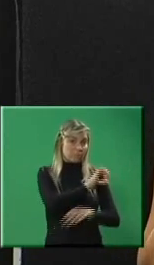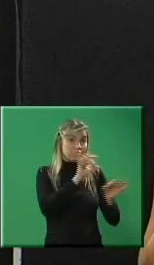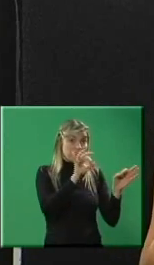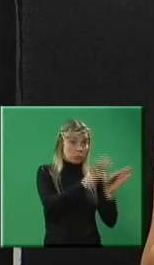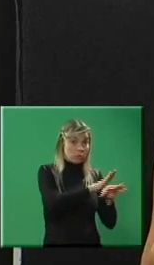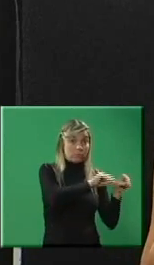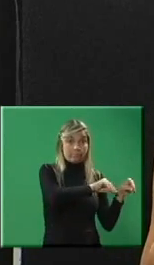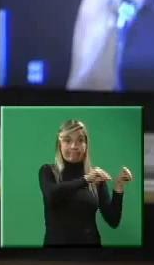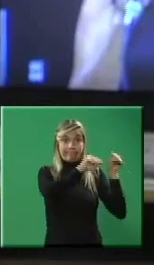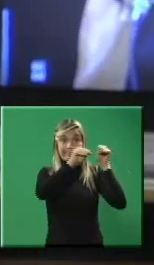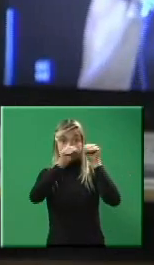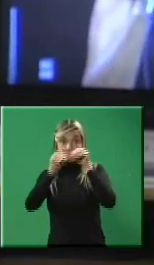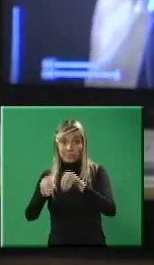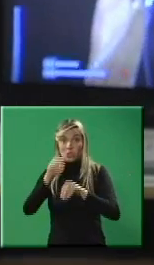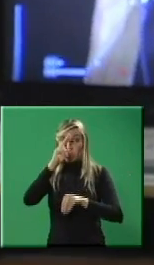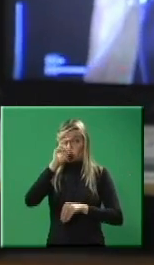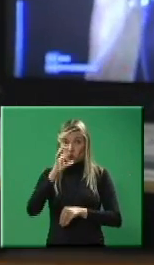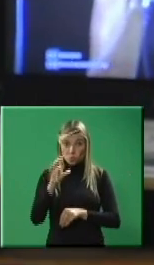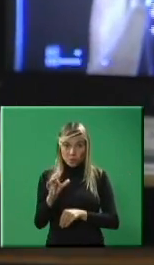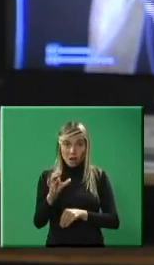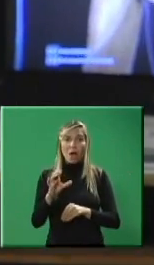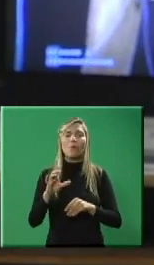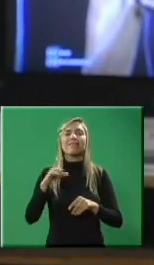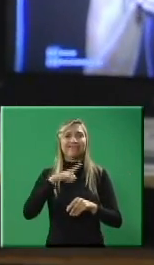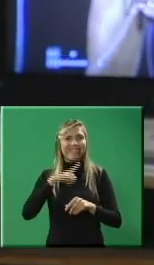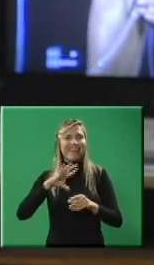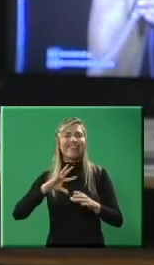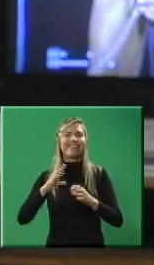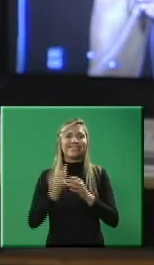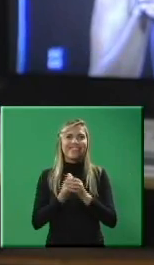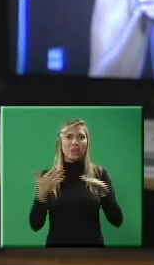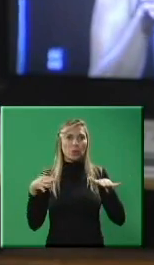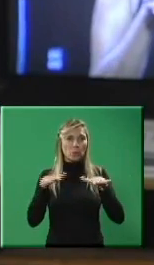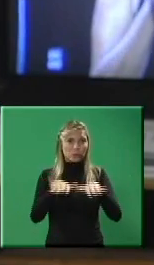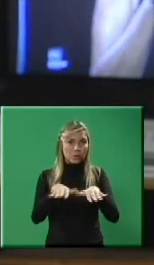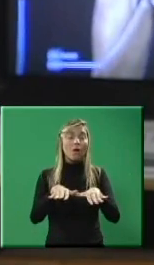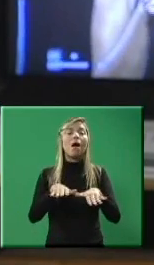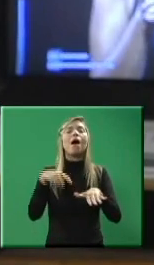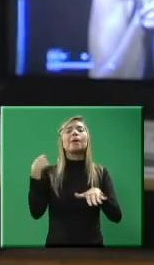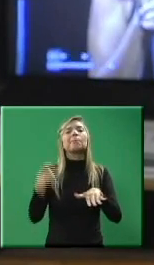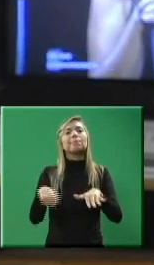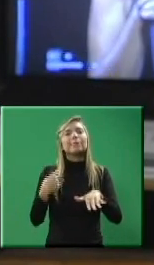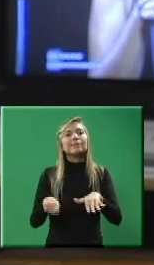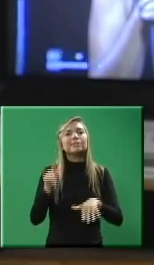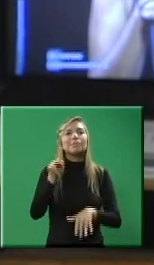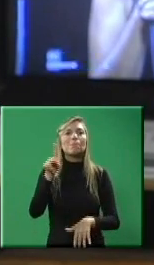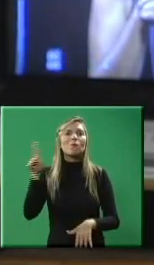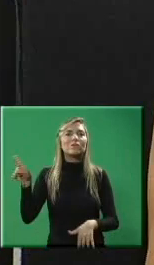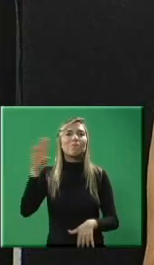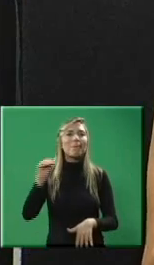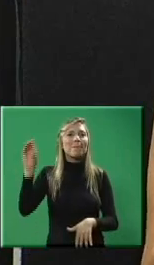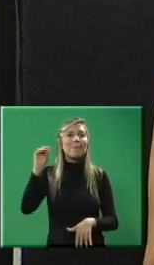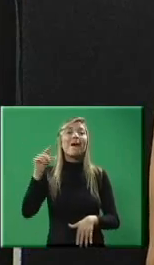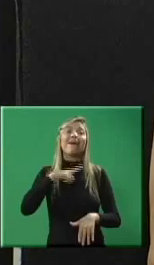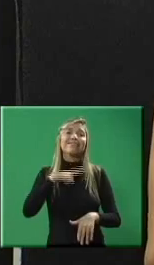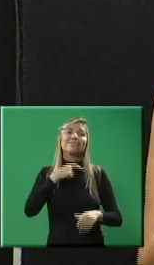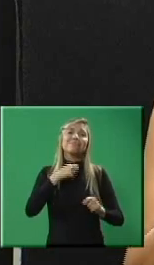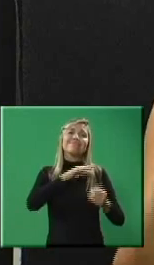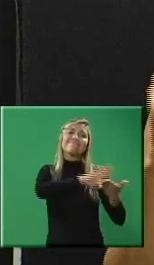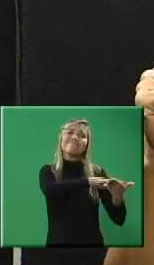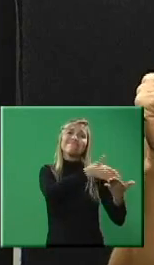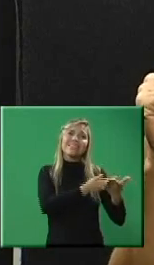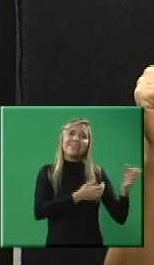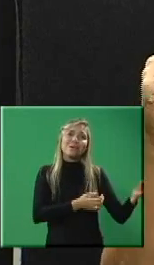incluir no ensino médio, esse professor, então, vai necessitar de um intérprete em sala de aula. Então,